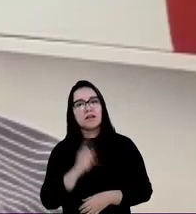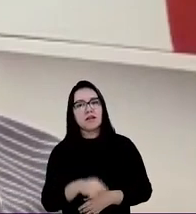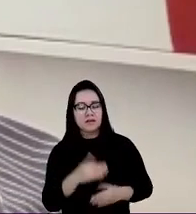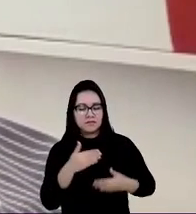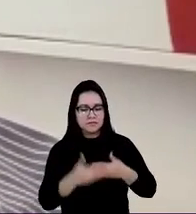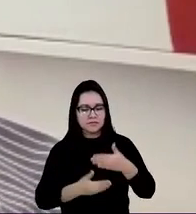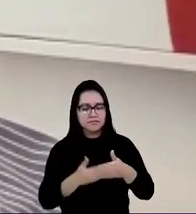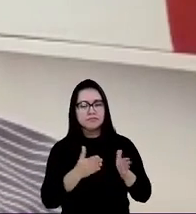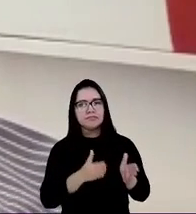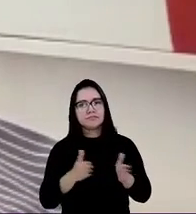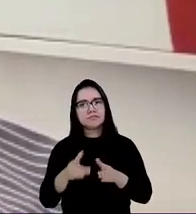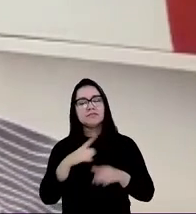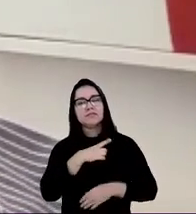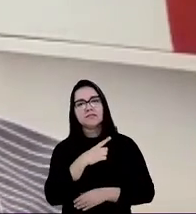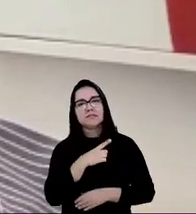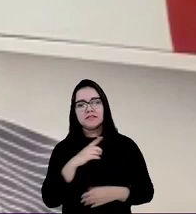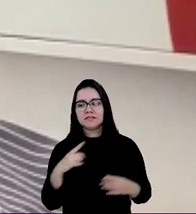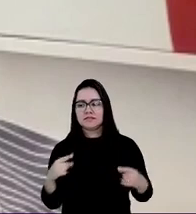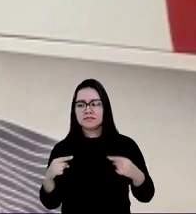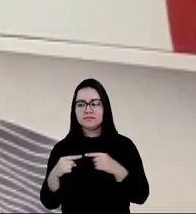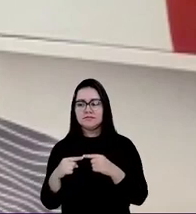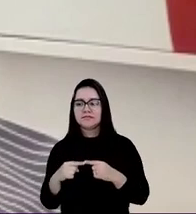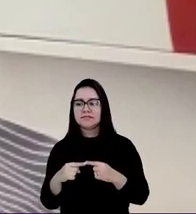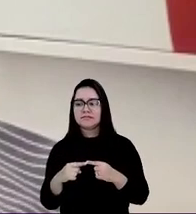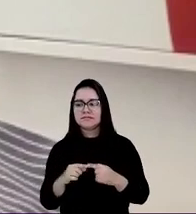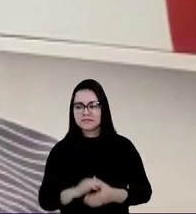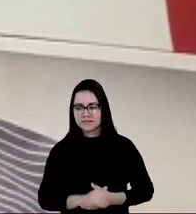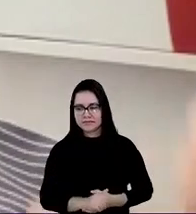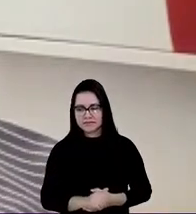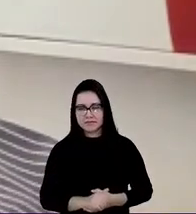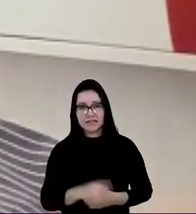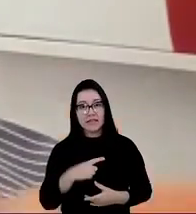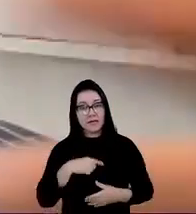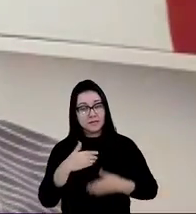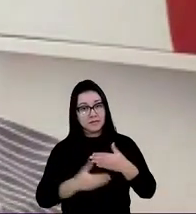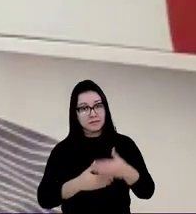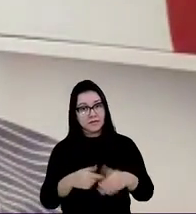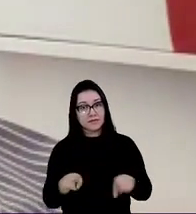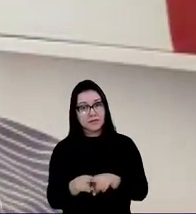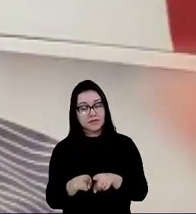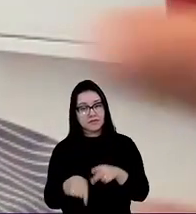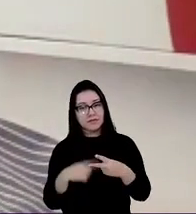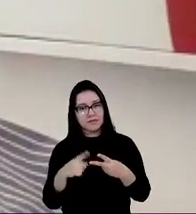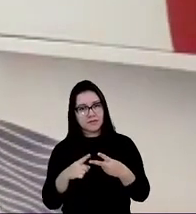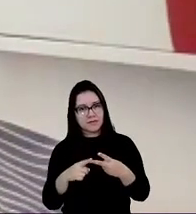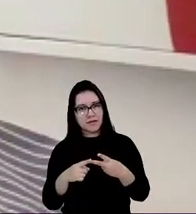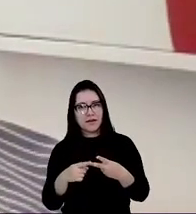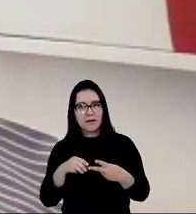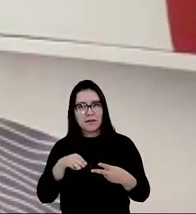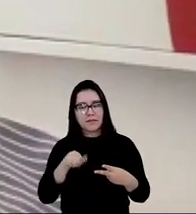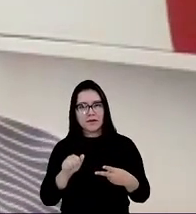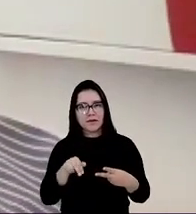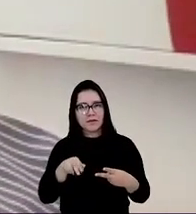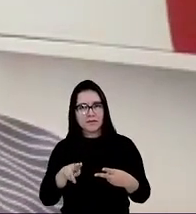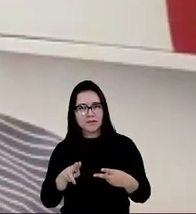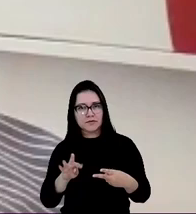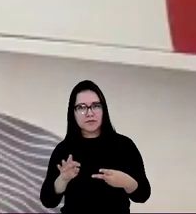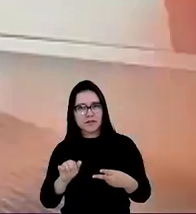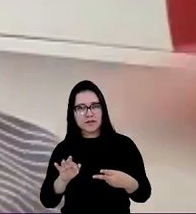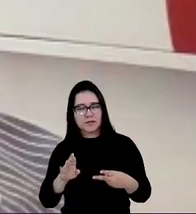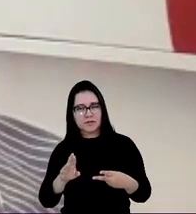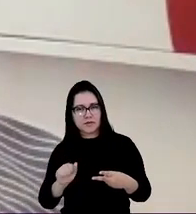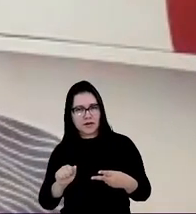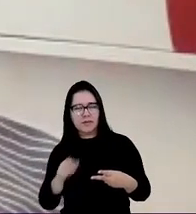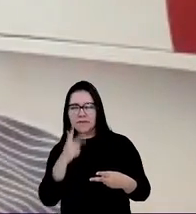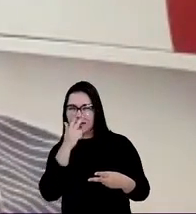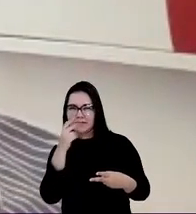envolve uma parte que a gente chama de procedimento e uma parte de manufatura, que é um tratamento como se fosse um medicamento. Então,